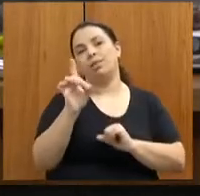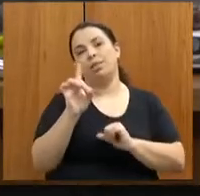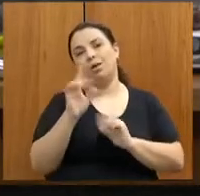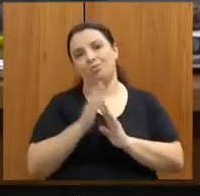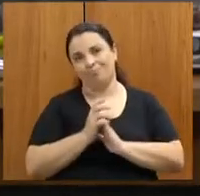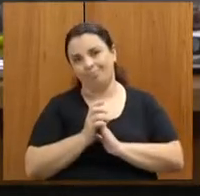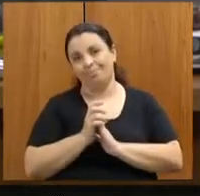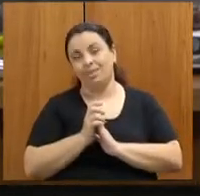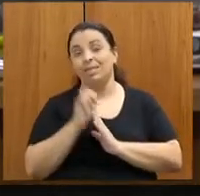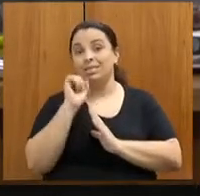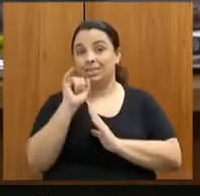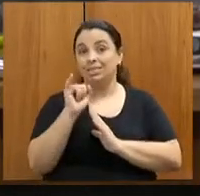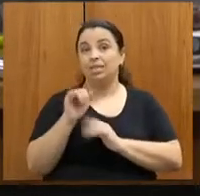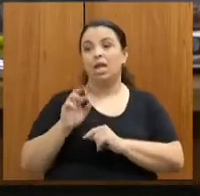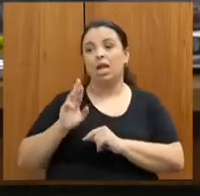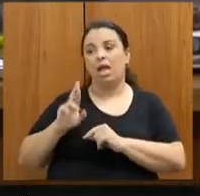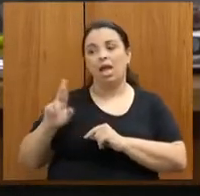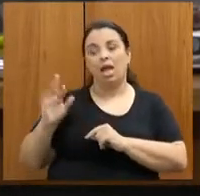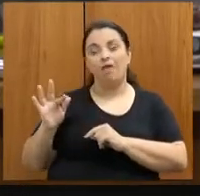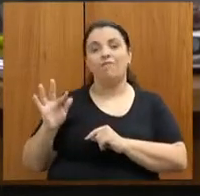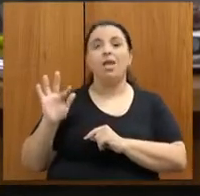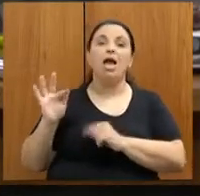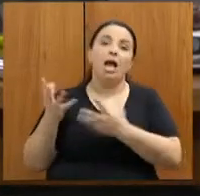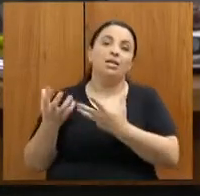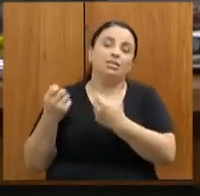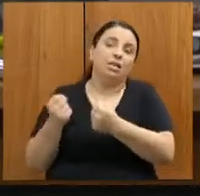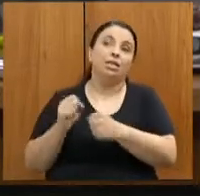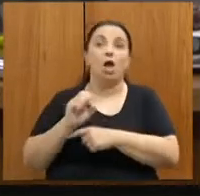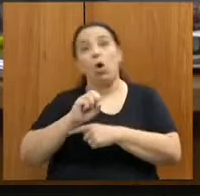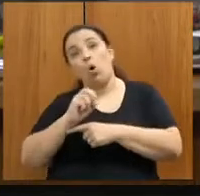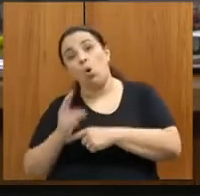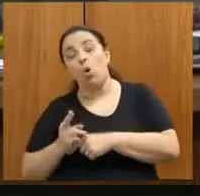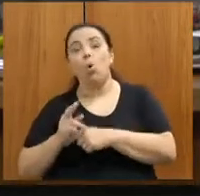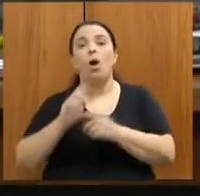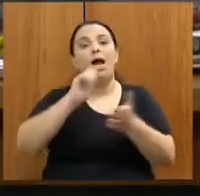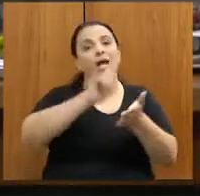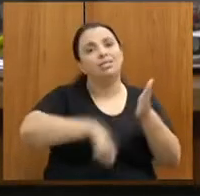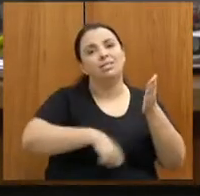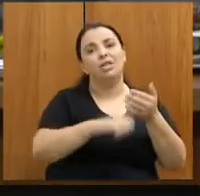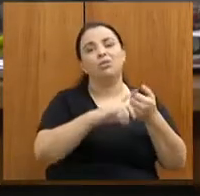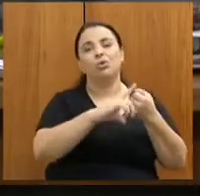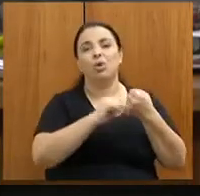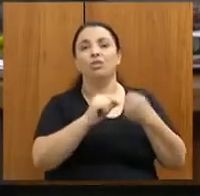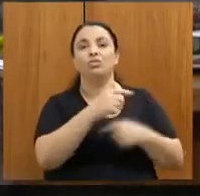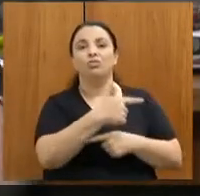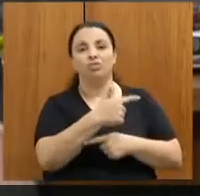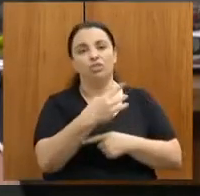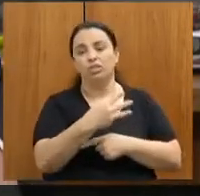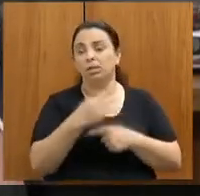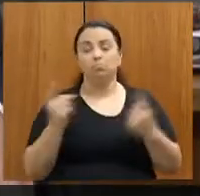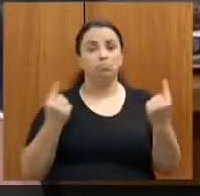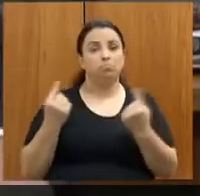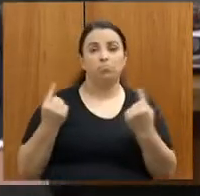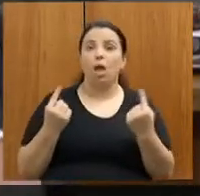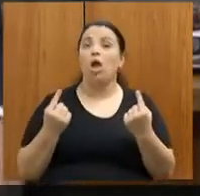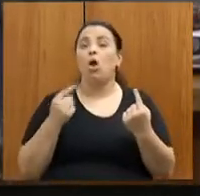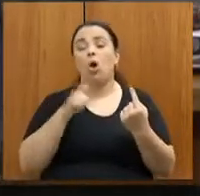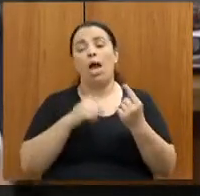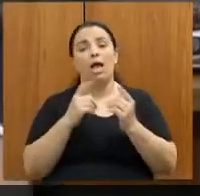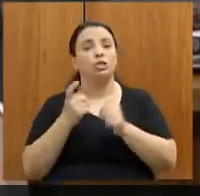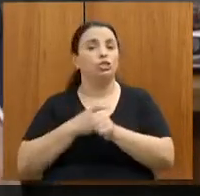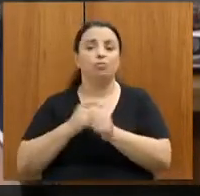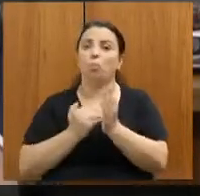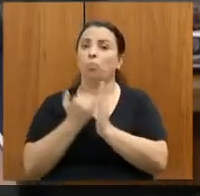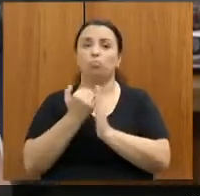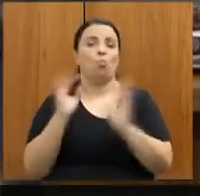se altera com a opção do regime de recuperação fiscal ou assinatura do artigo 23 é o valor presente Agora sim em termos